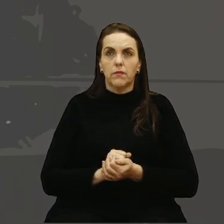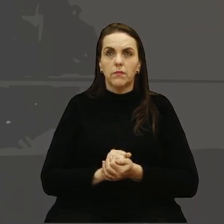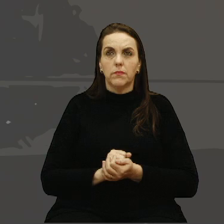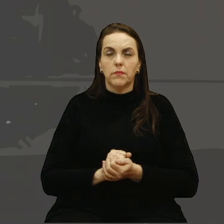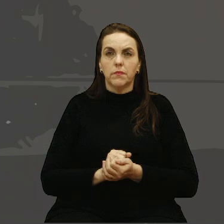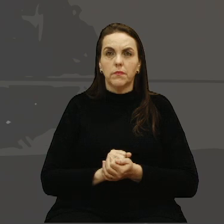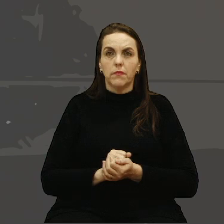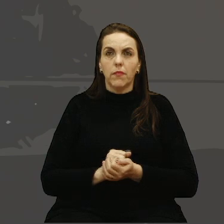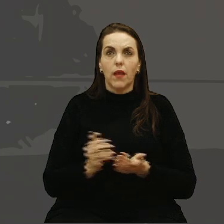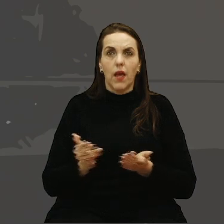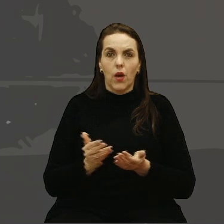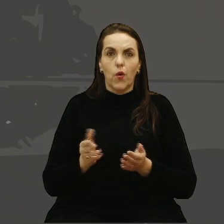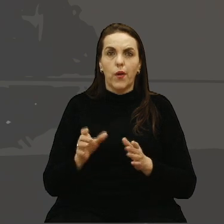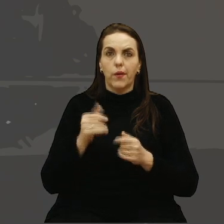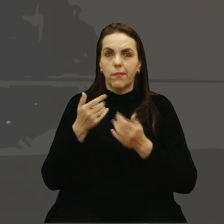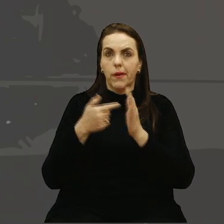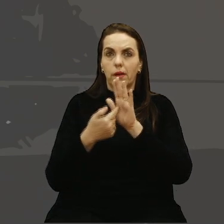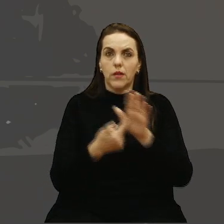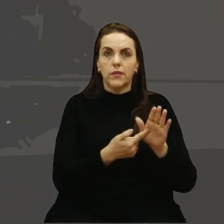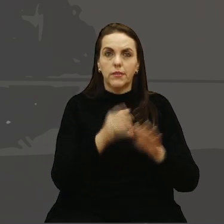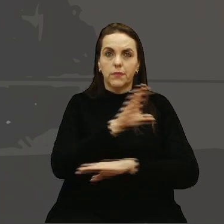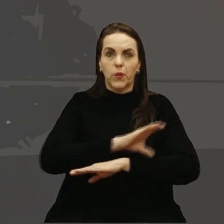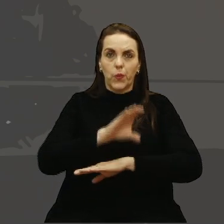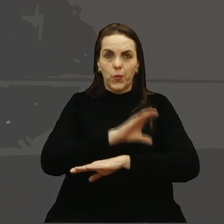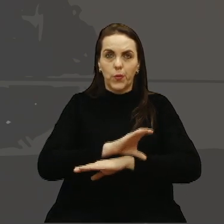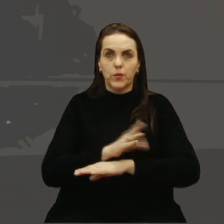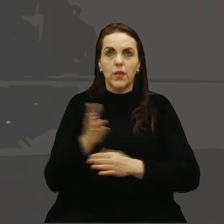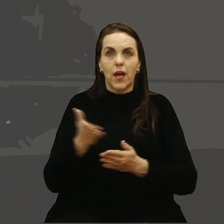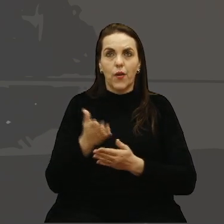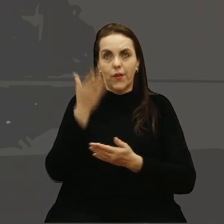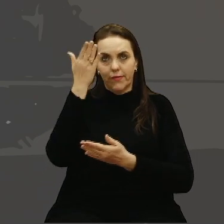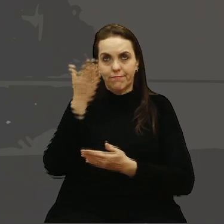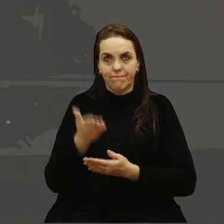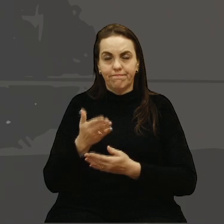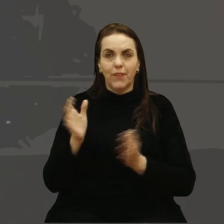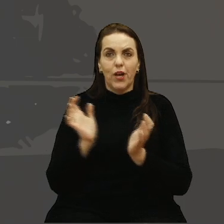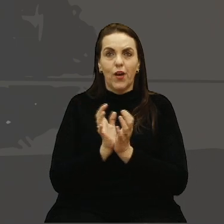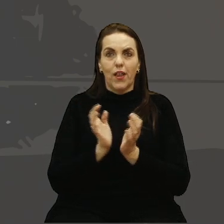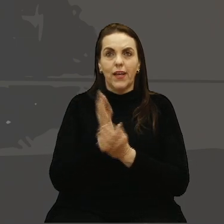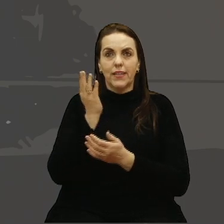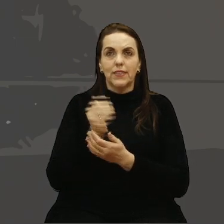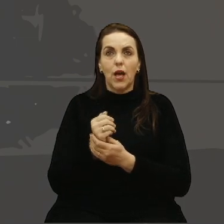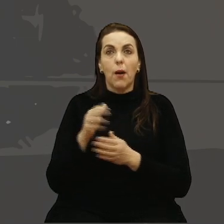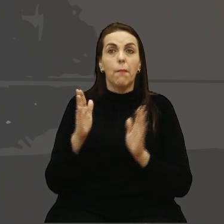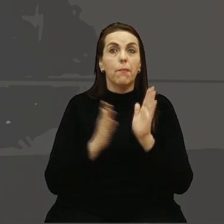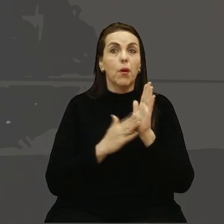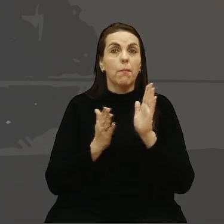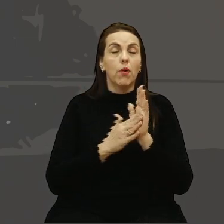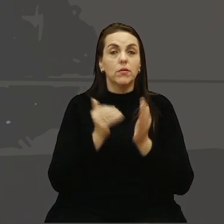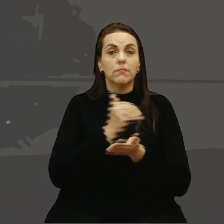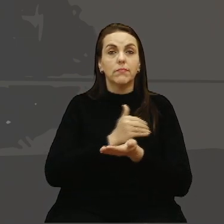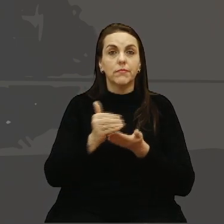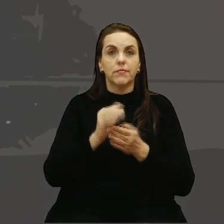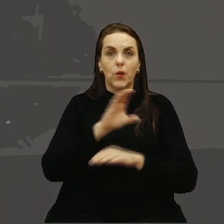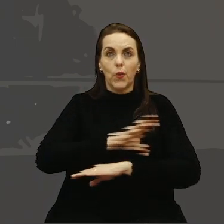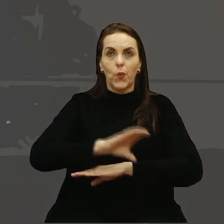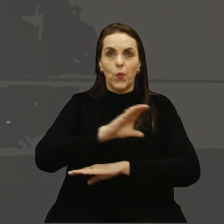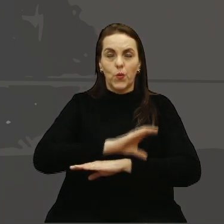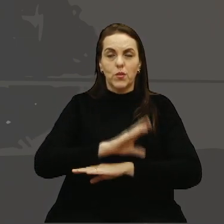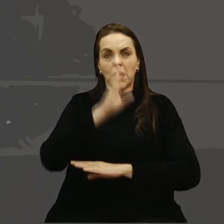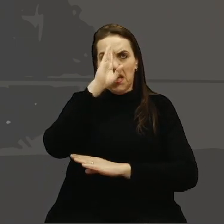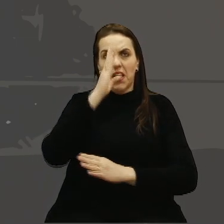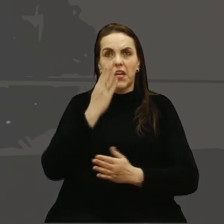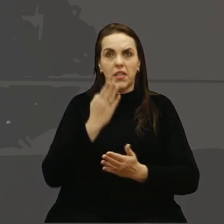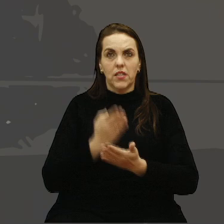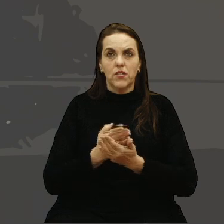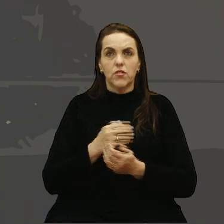dos cursos. Pode chegar no final, por favor. Aqui, nobres colegas, aqui então são as propostas iniciais dos cursos. Acredito que esse é um debate